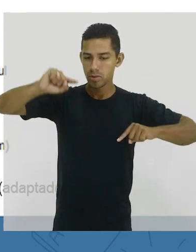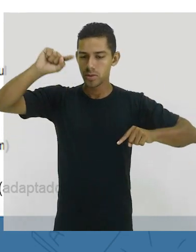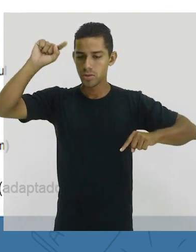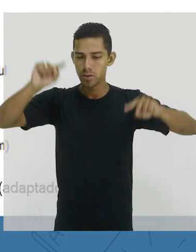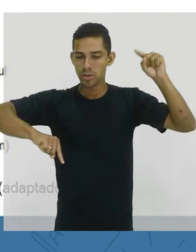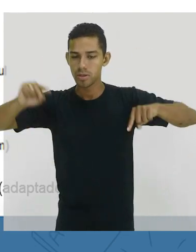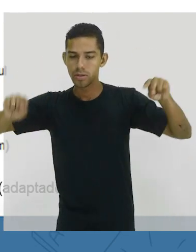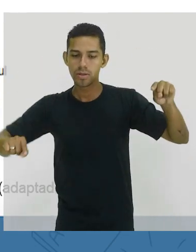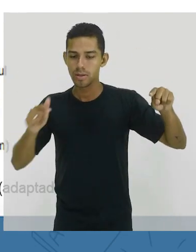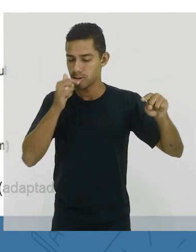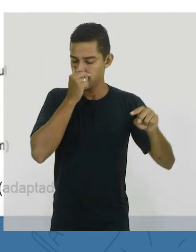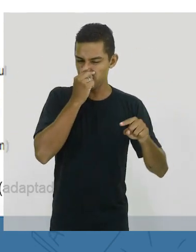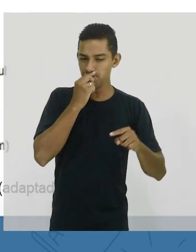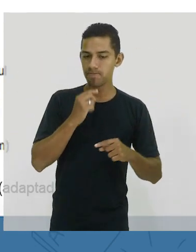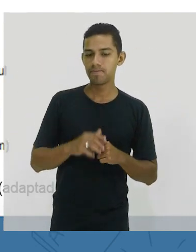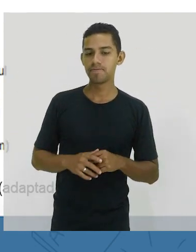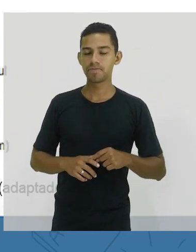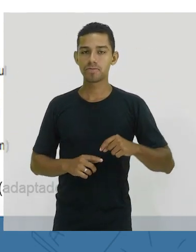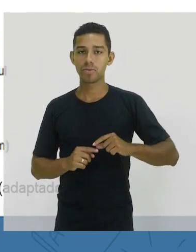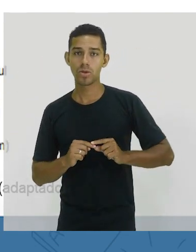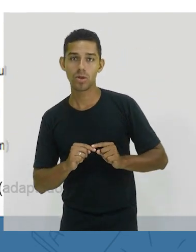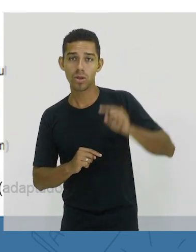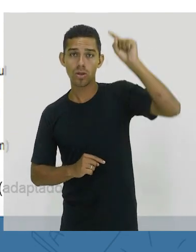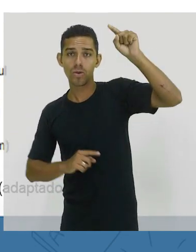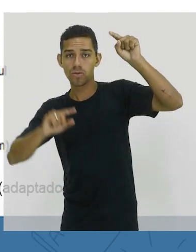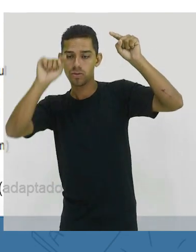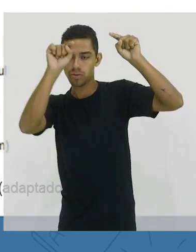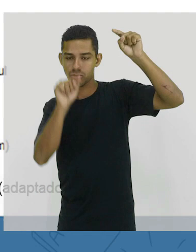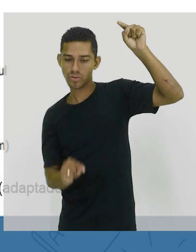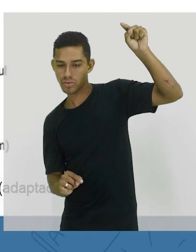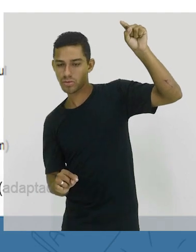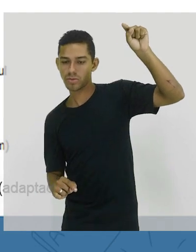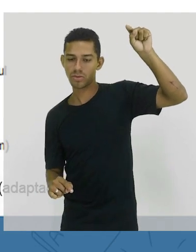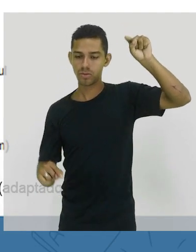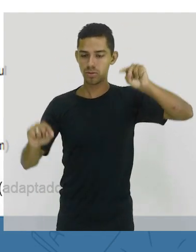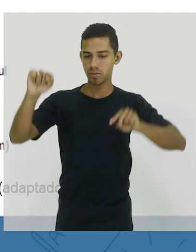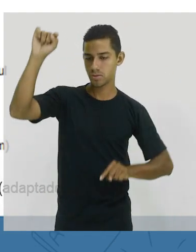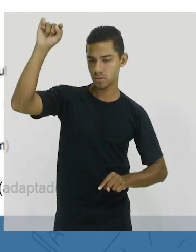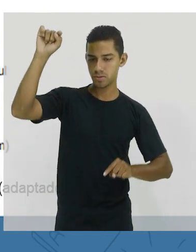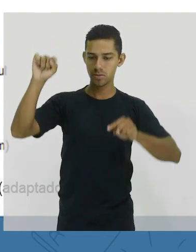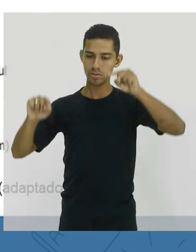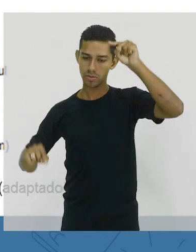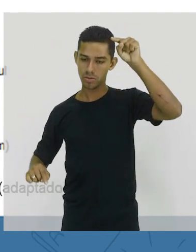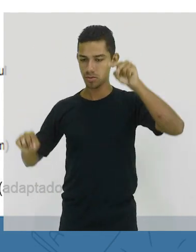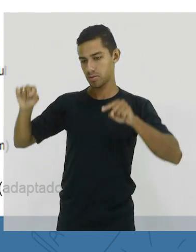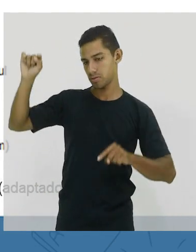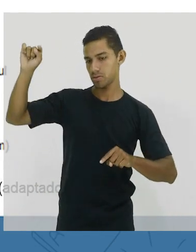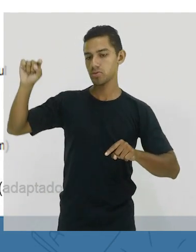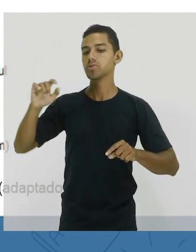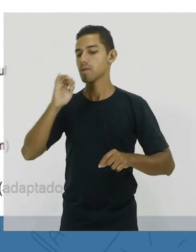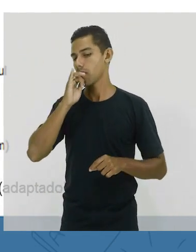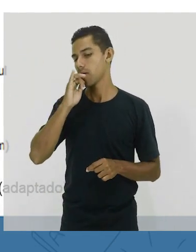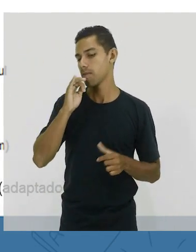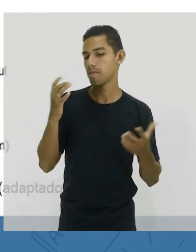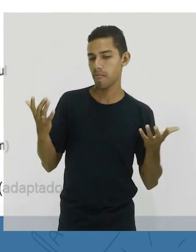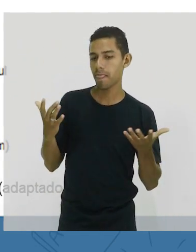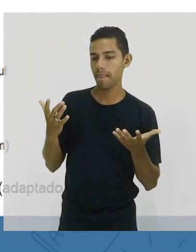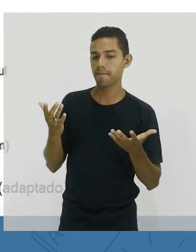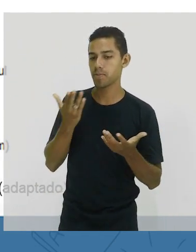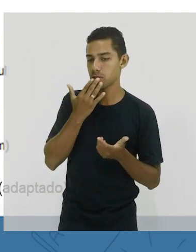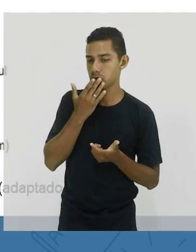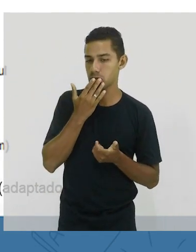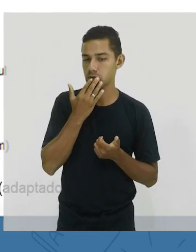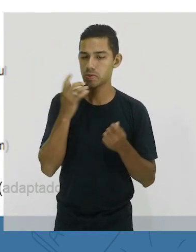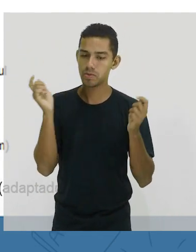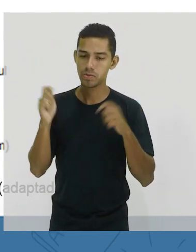relação, a diminuição de um e o aumento de outro. E nós temos ali a outra relação de cores complementares, né? Quanto ali ao